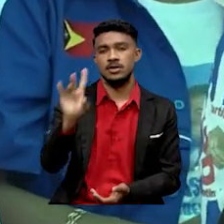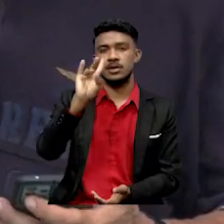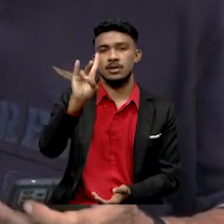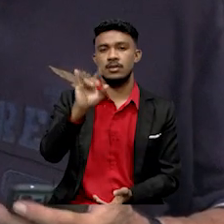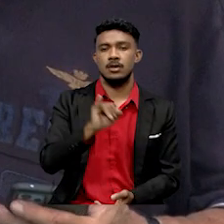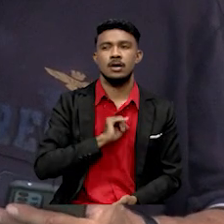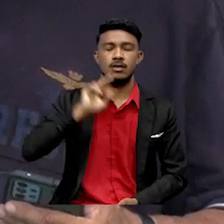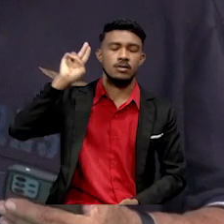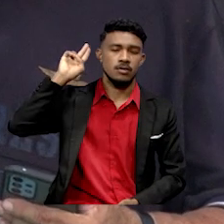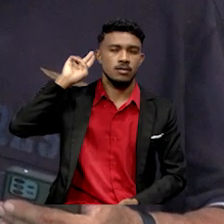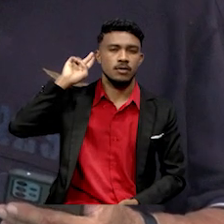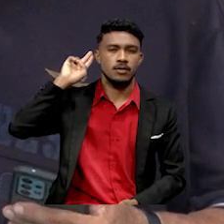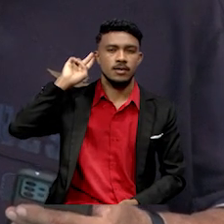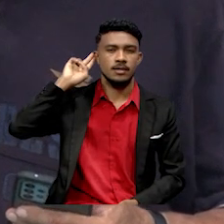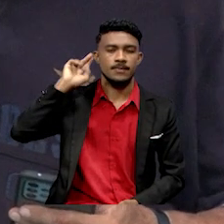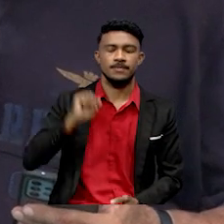makrona